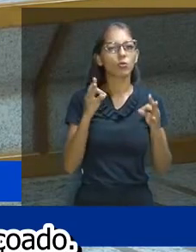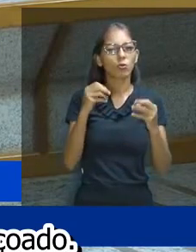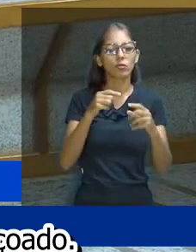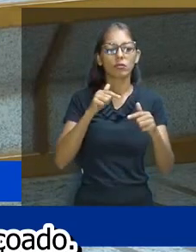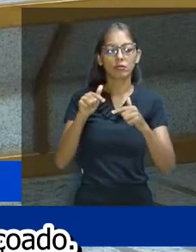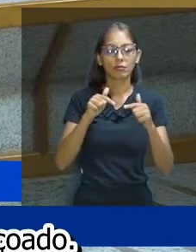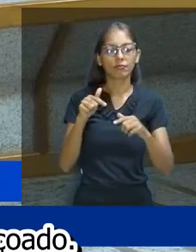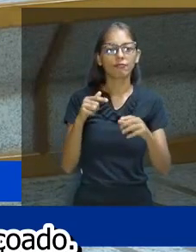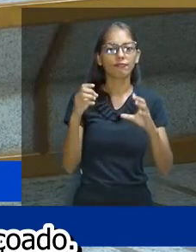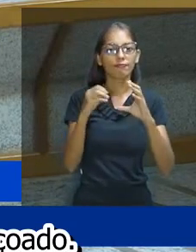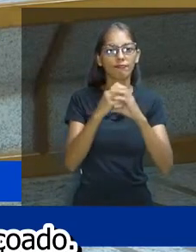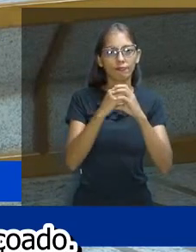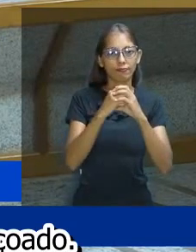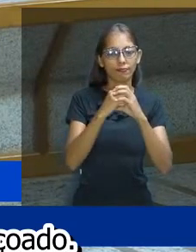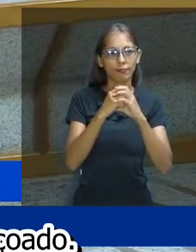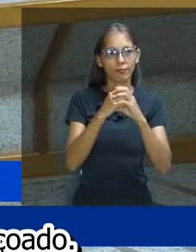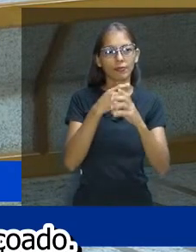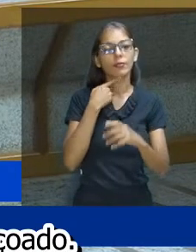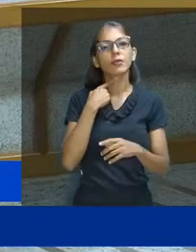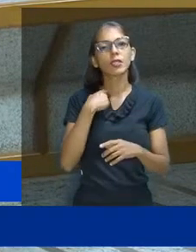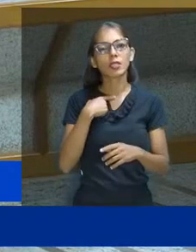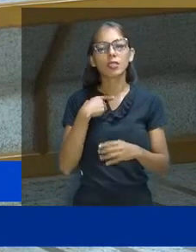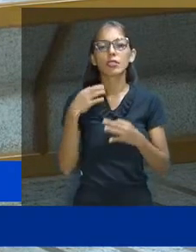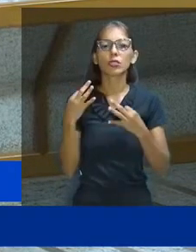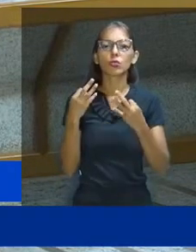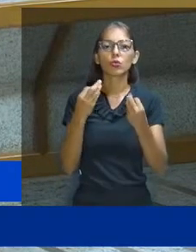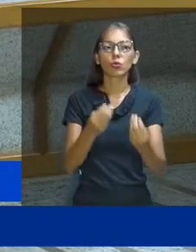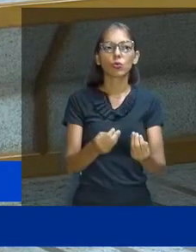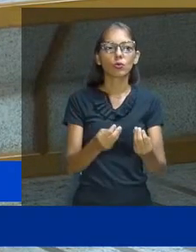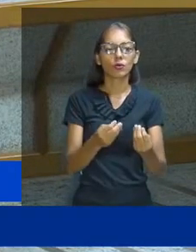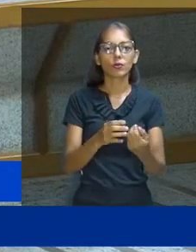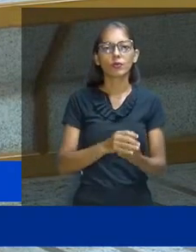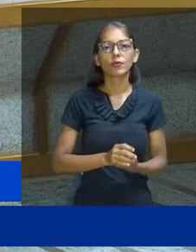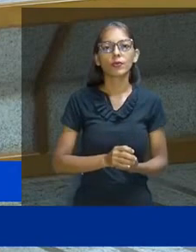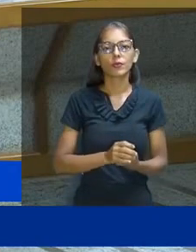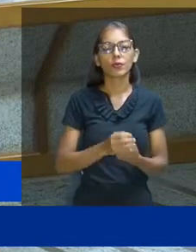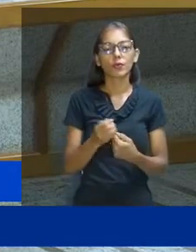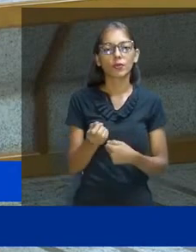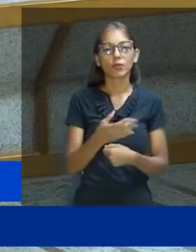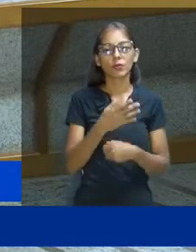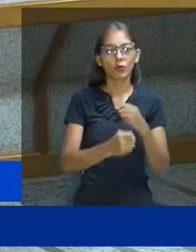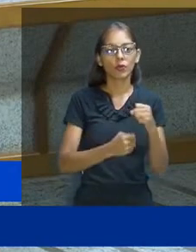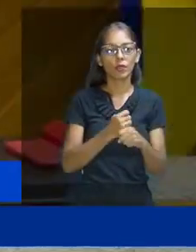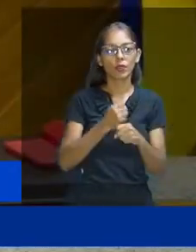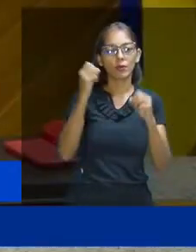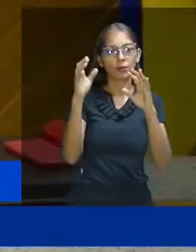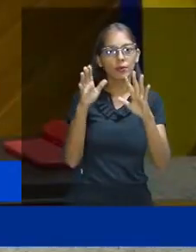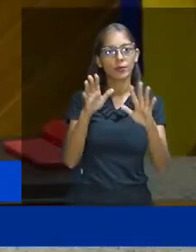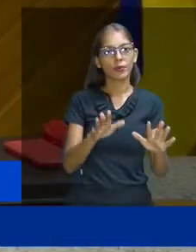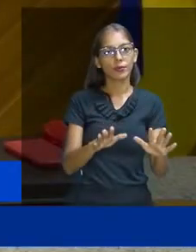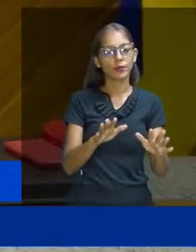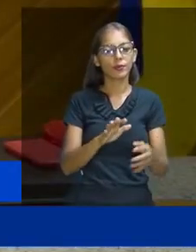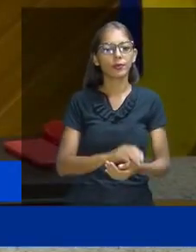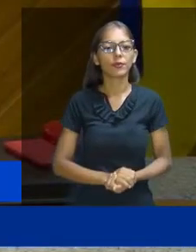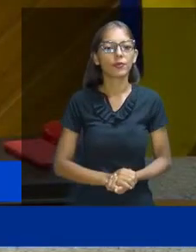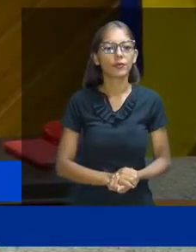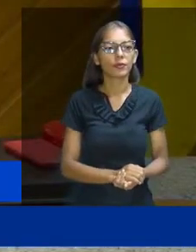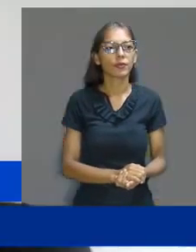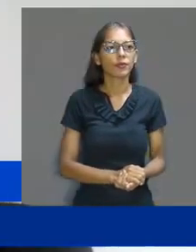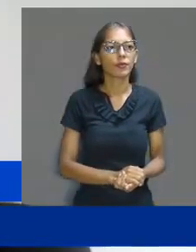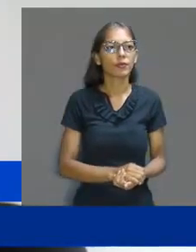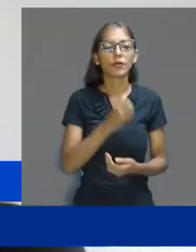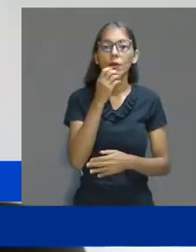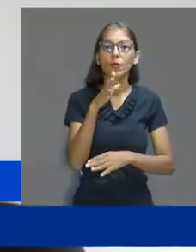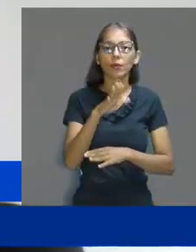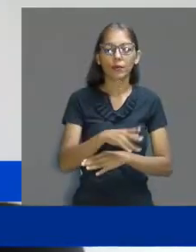e todos um ano novo abençoado. Com a palavra o desembargador Carmo Antônio. Boa tarde, presidente. Boa tarde,